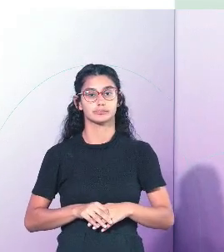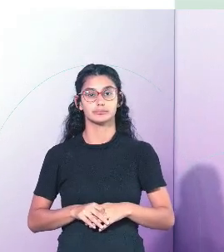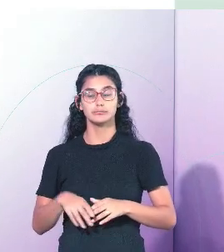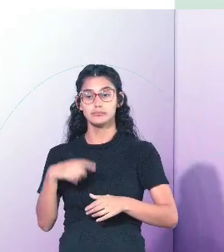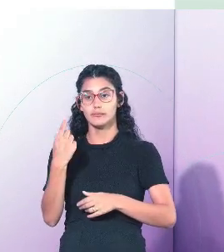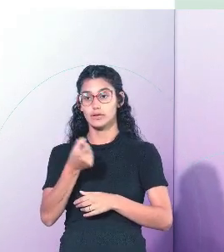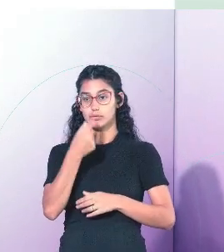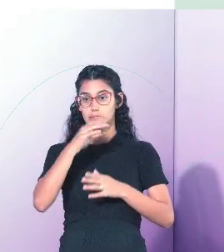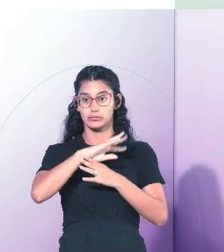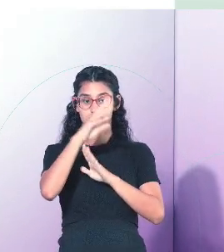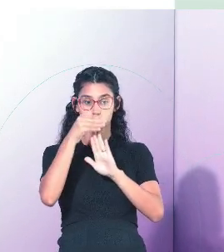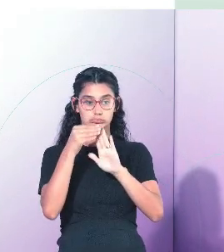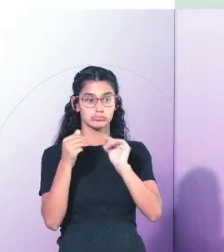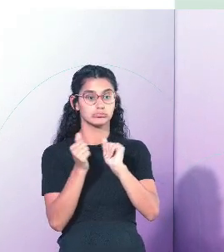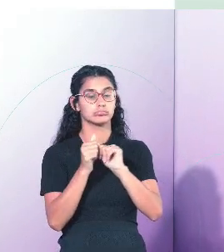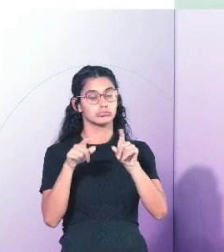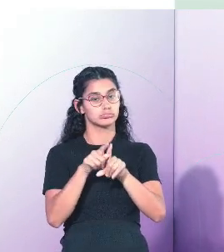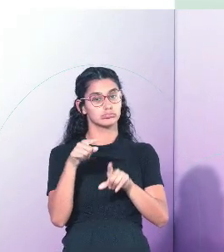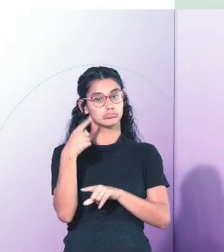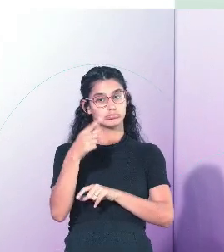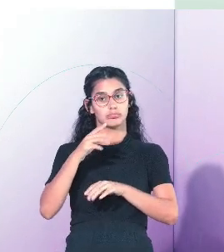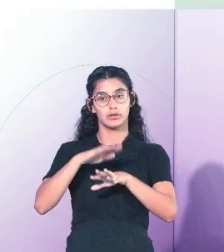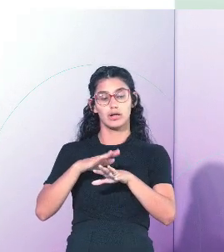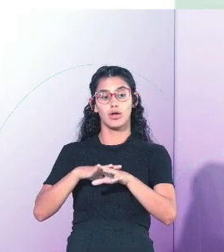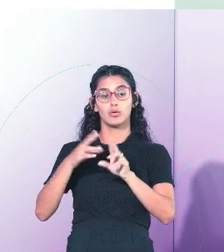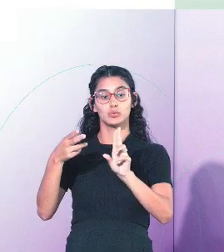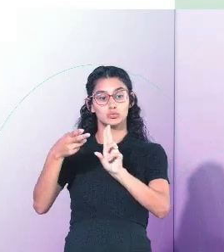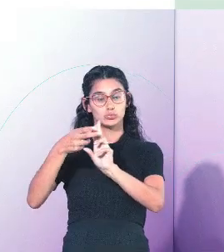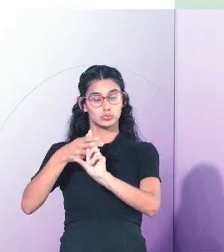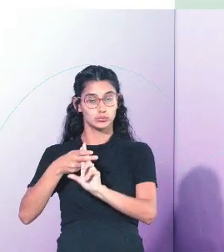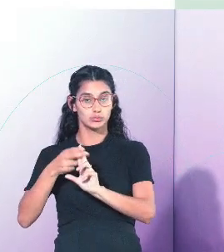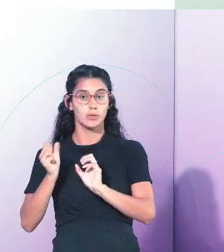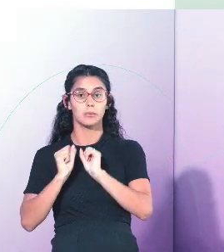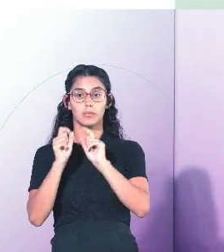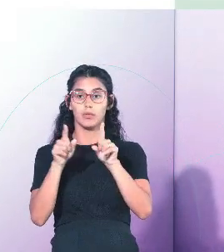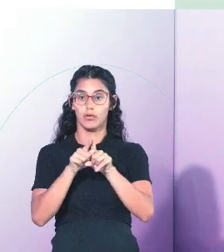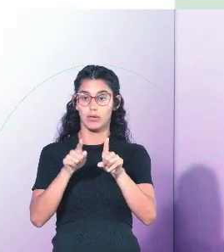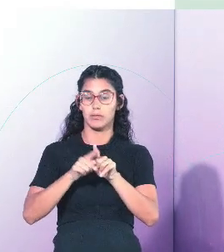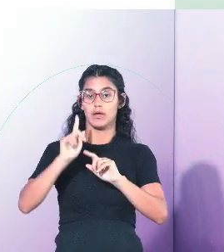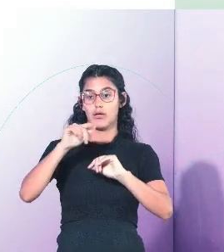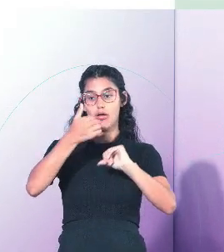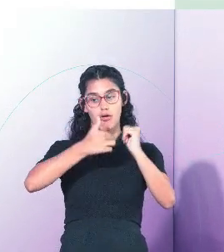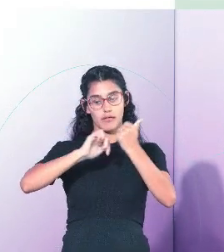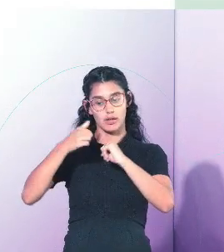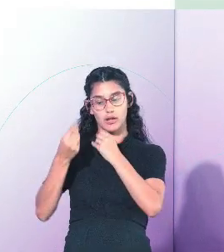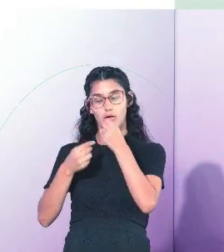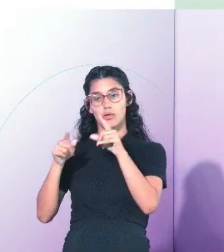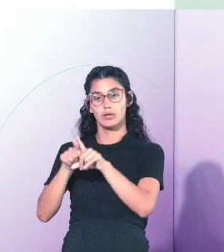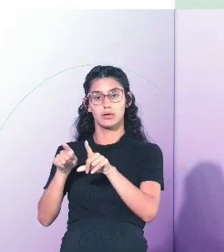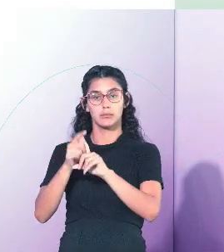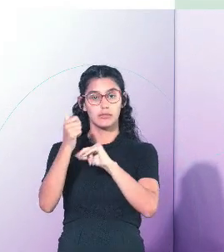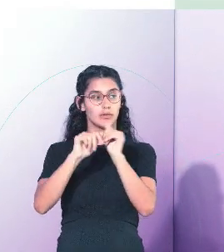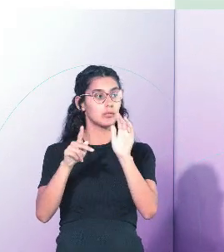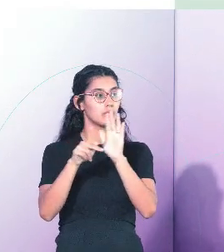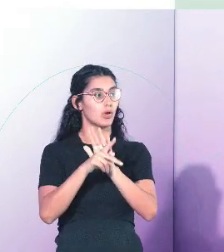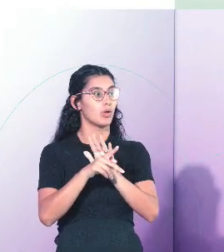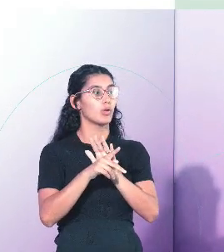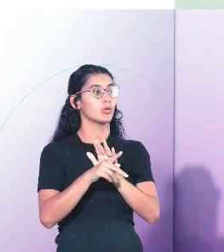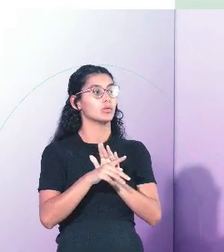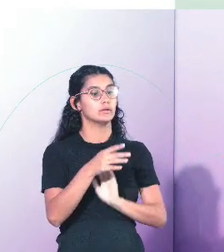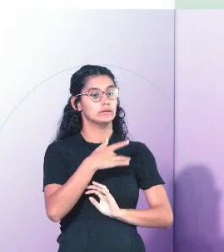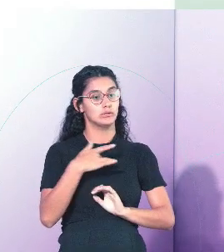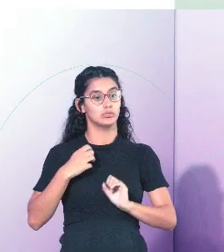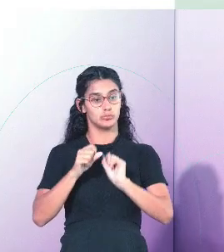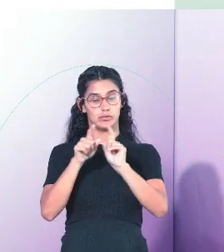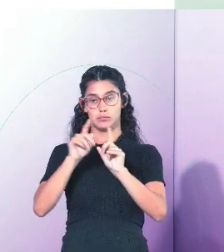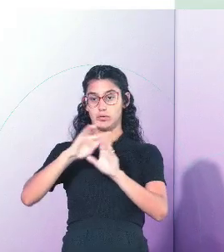Medicamentos que são incorporados na Conitec, então a gente está falando de SUS, eles são avaliados, assim como são avaliados pelo CoSaúde, podem